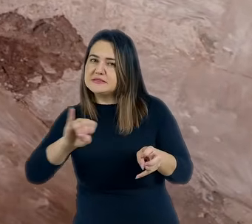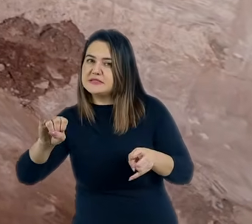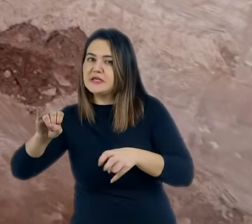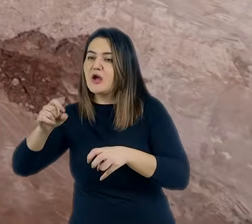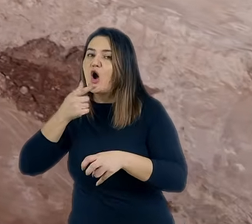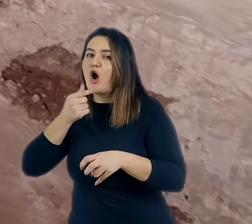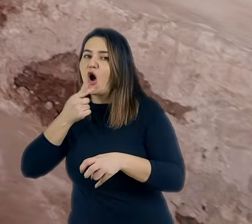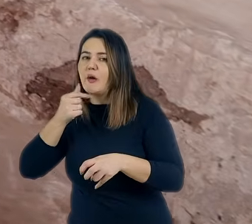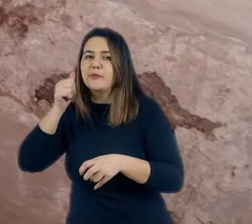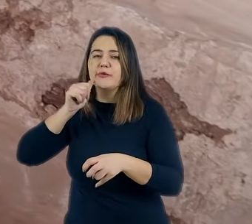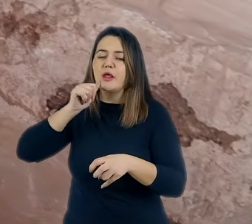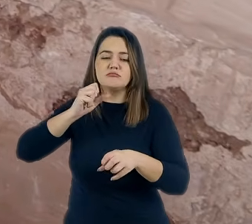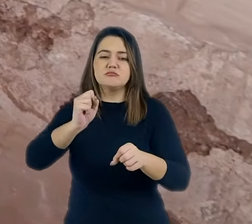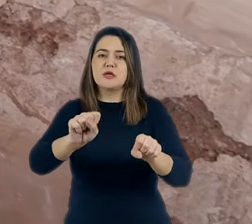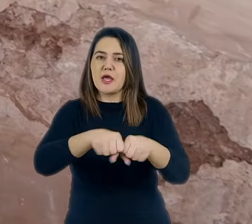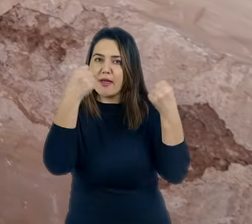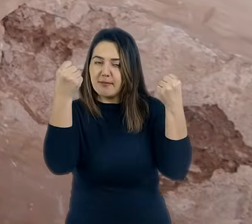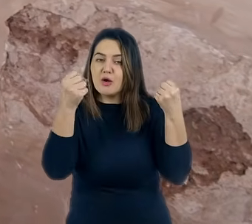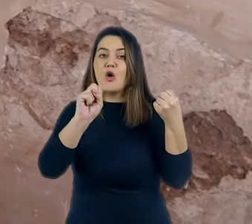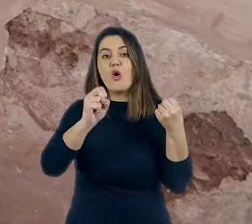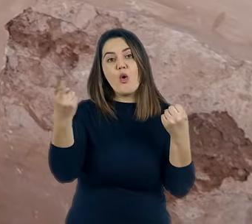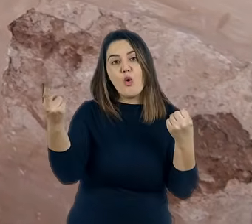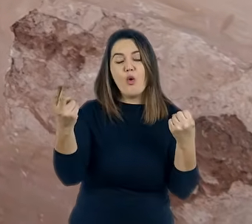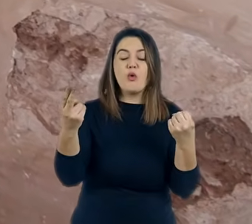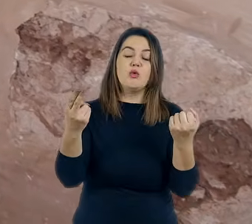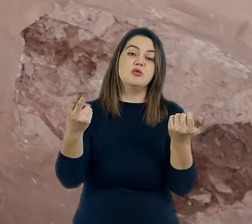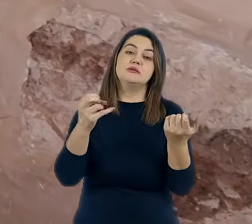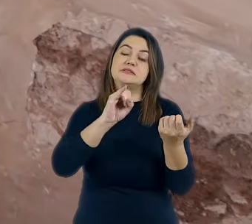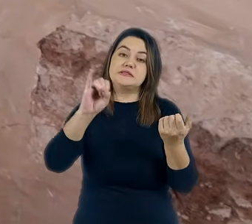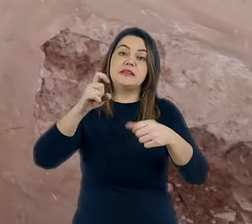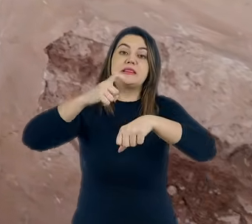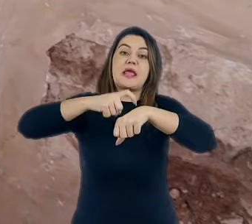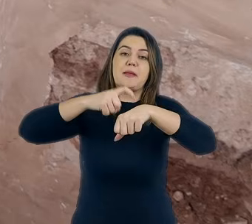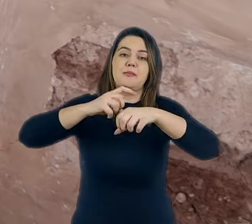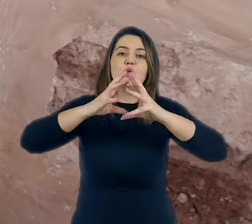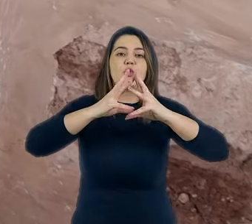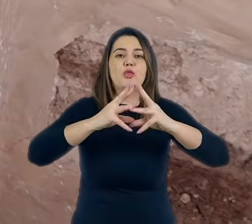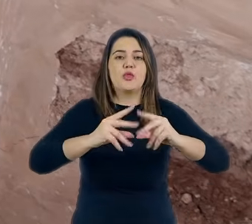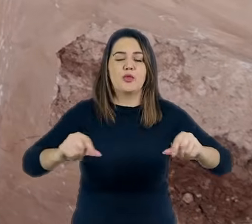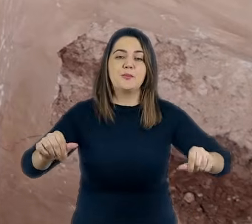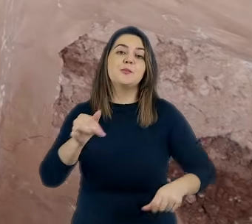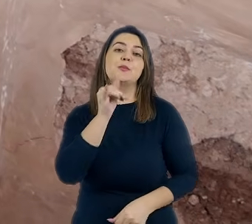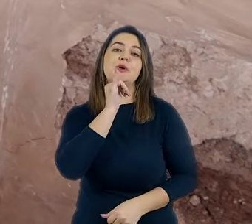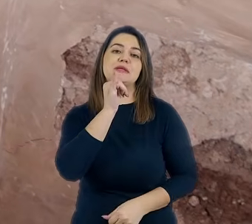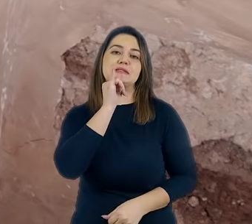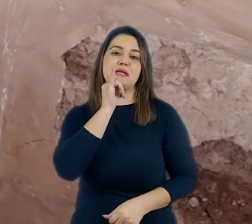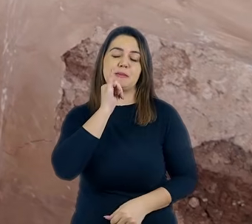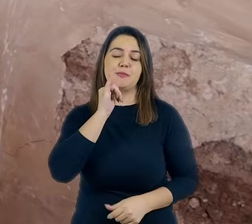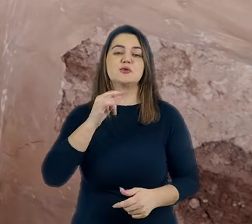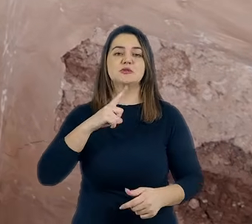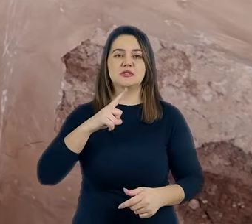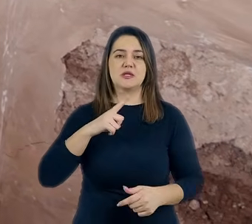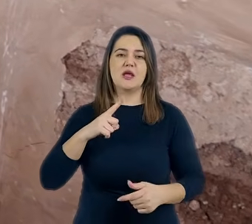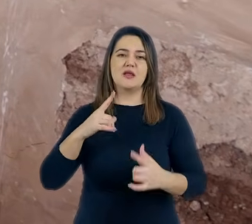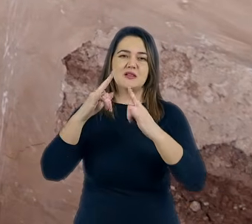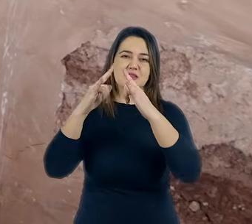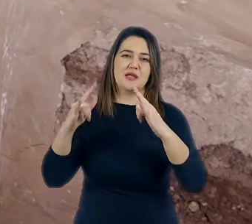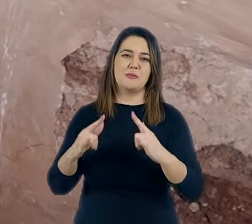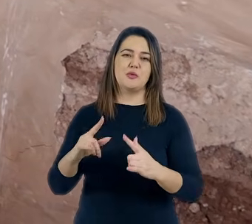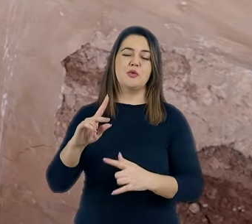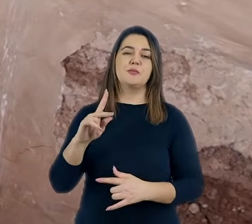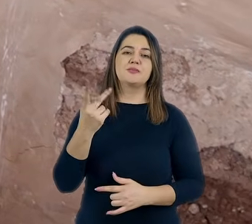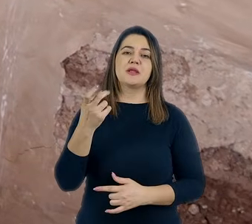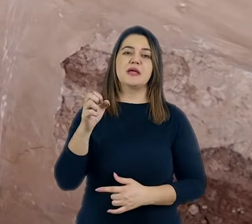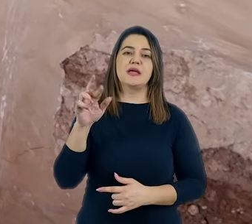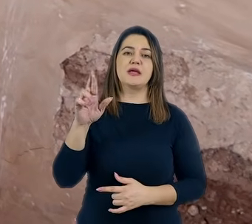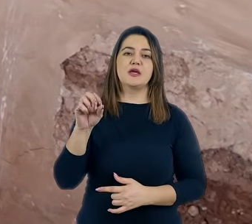para perceber se ele foi depredado no passado. Um exemplo, o túmulo de Herodes. Quando o Ehud Netzer, que foi o arqueólogo que